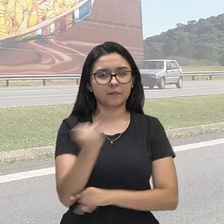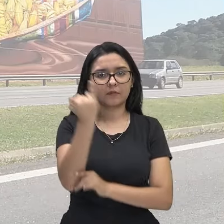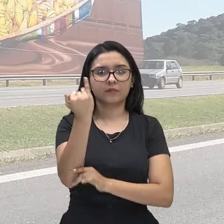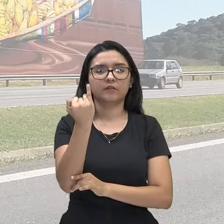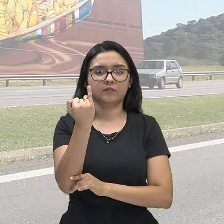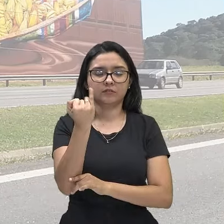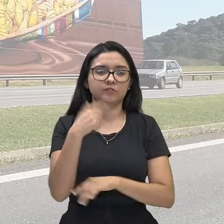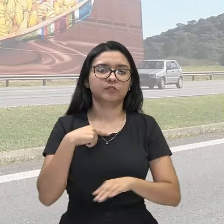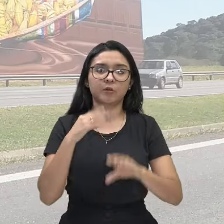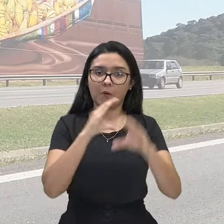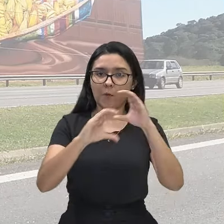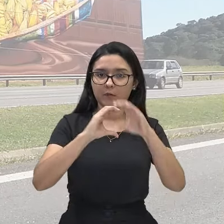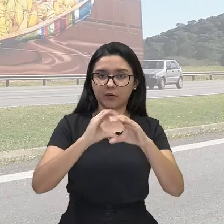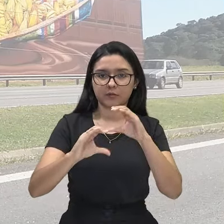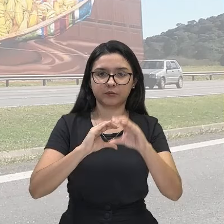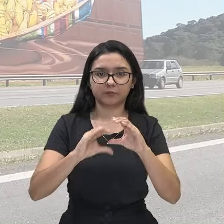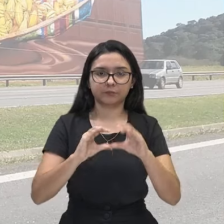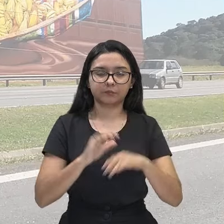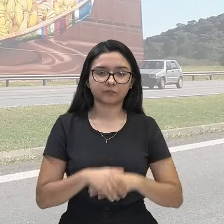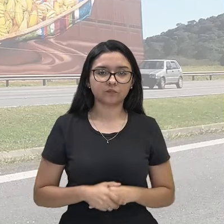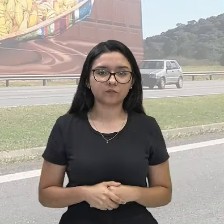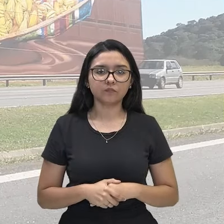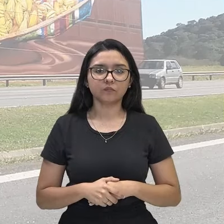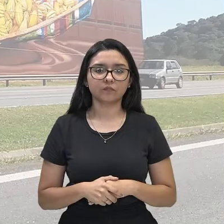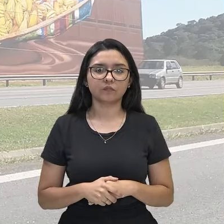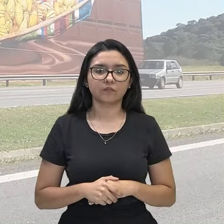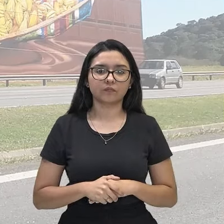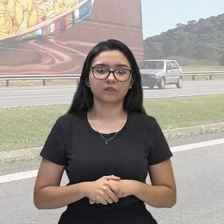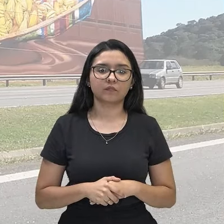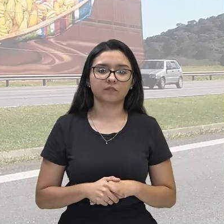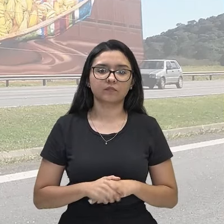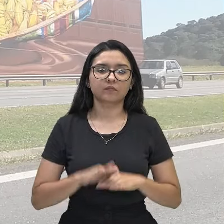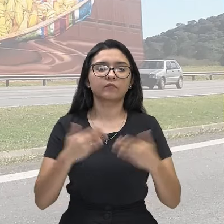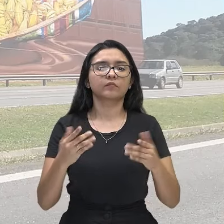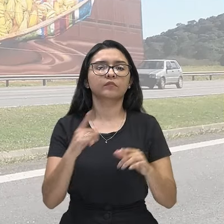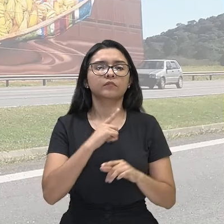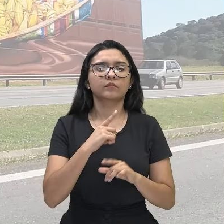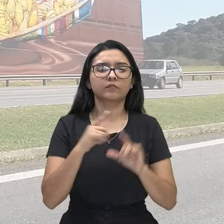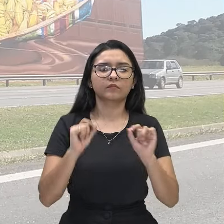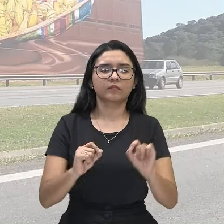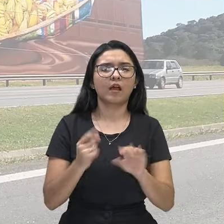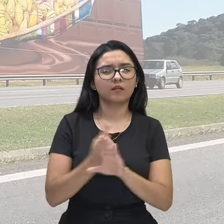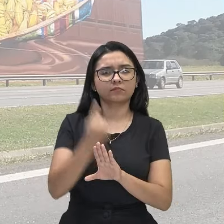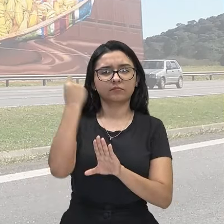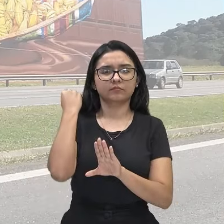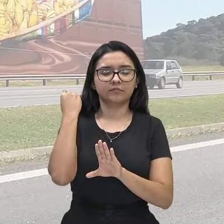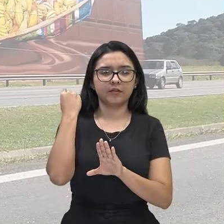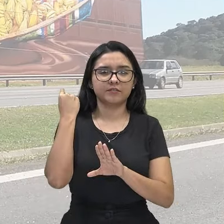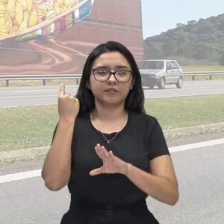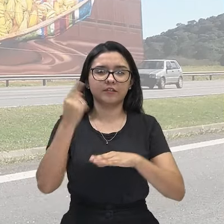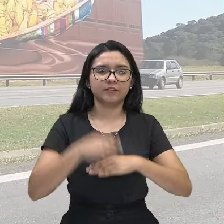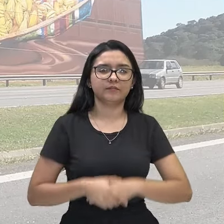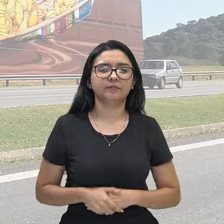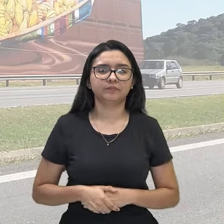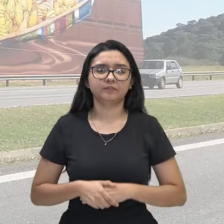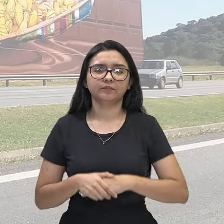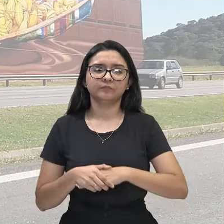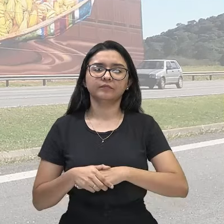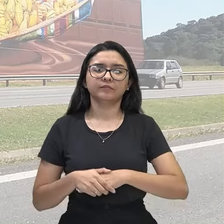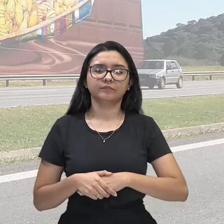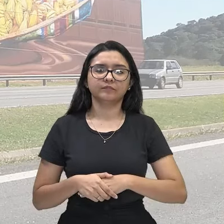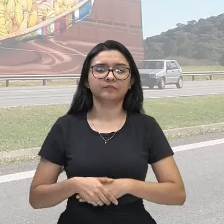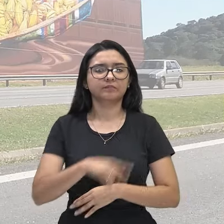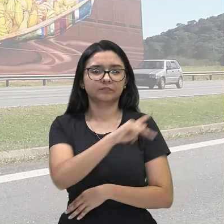na comunicação, numa humana, ancestral, né, lá da pré-história. Mas, afinal, o que é